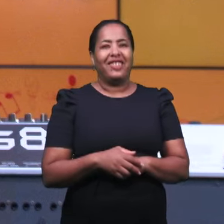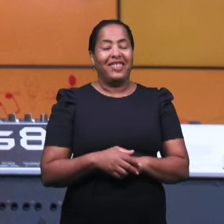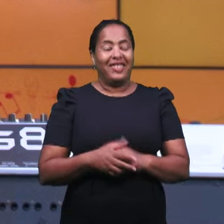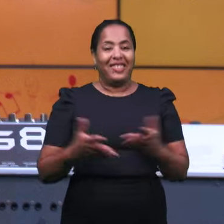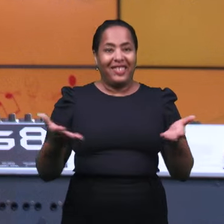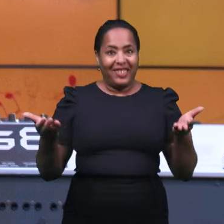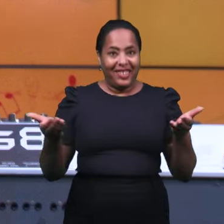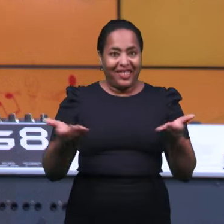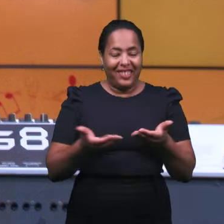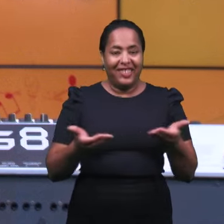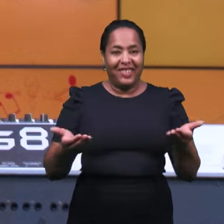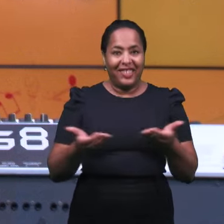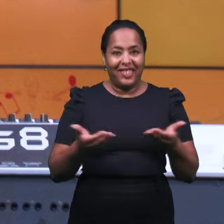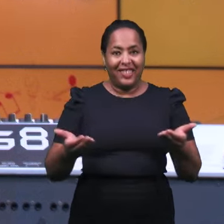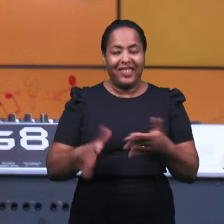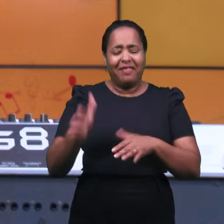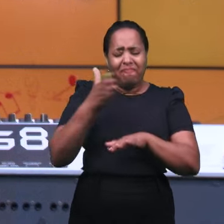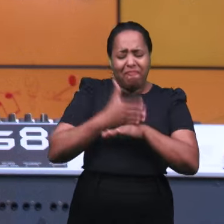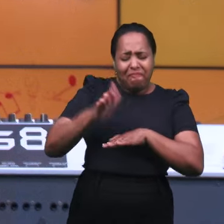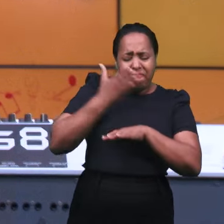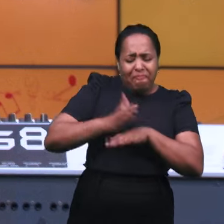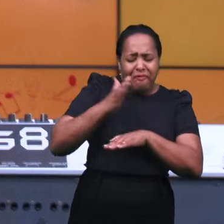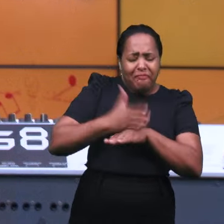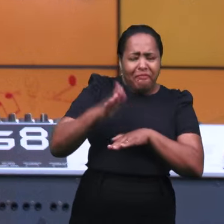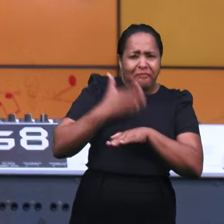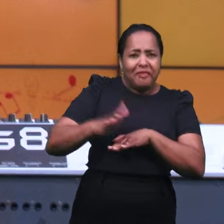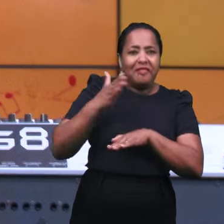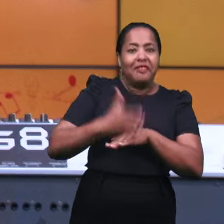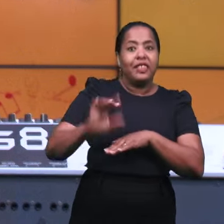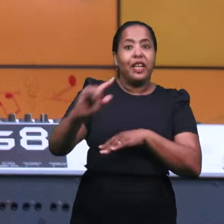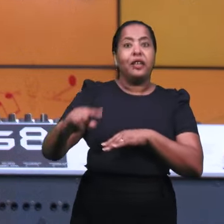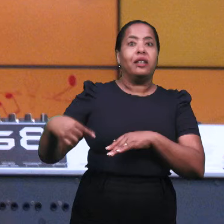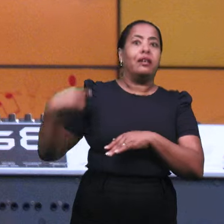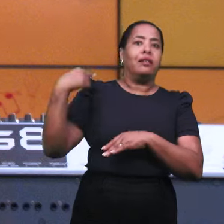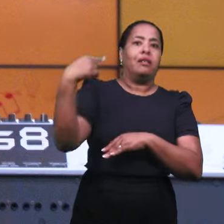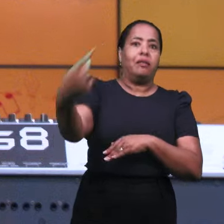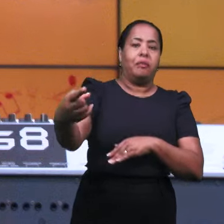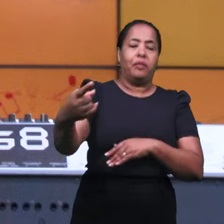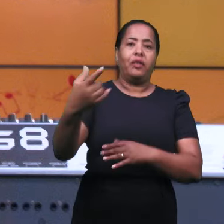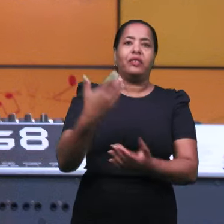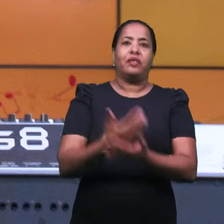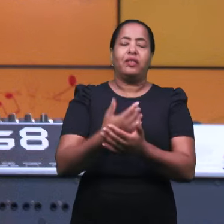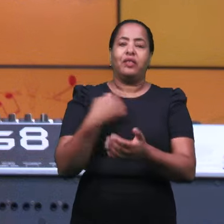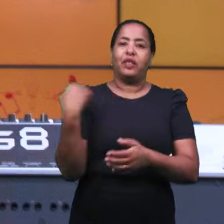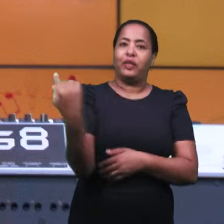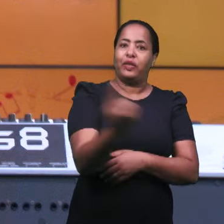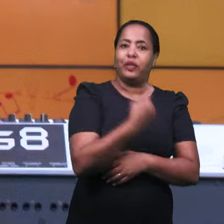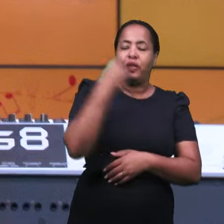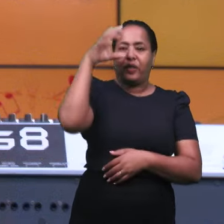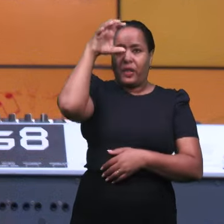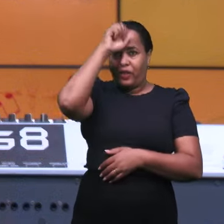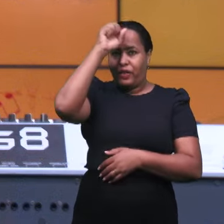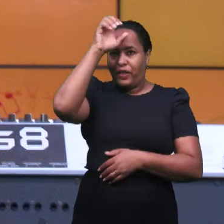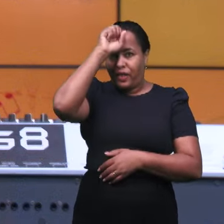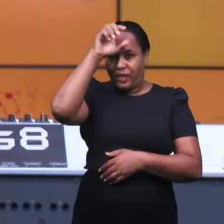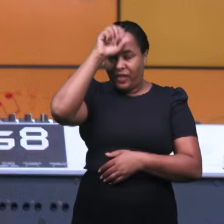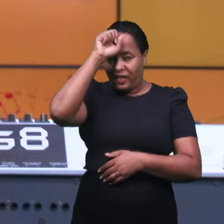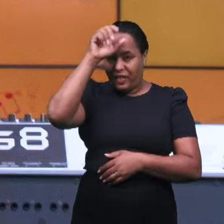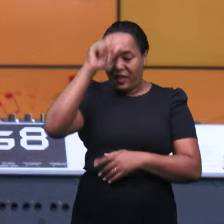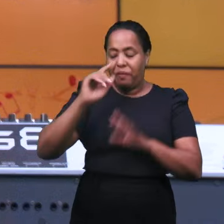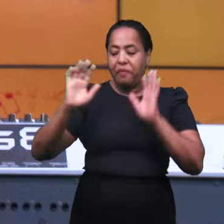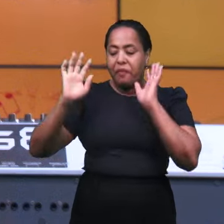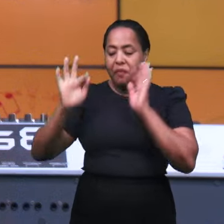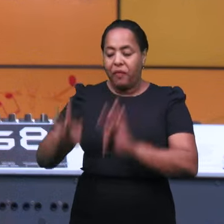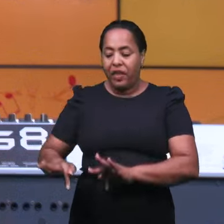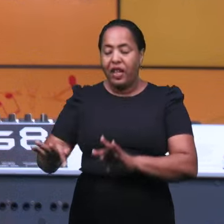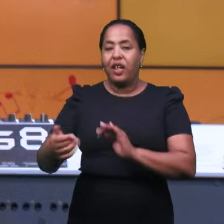Agora, vamos treinar bastante, que na próxima aula nós vamos aprender a finalização